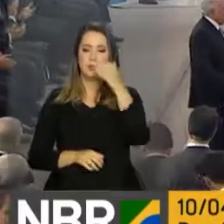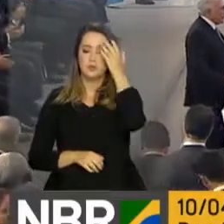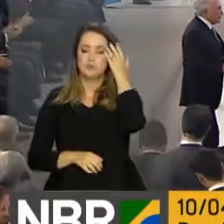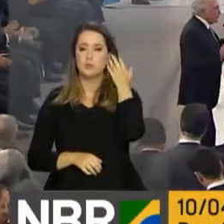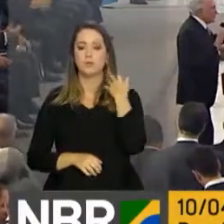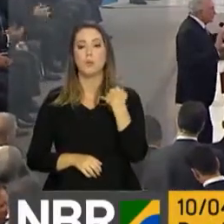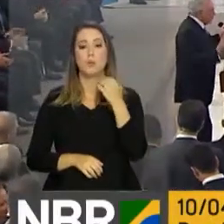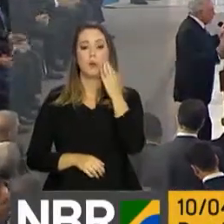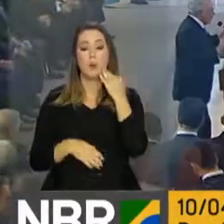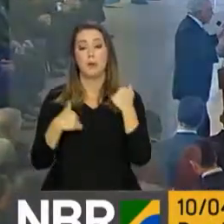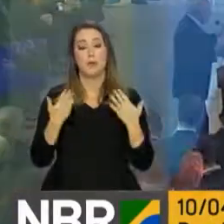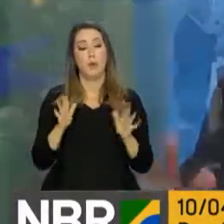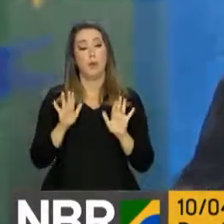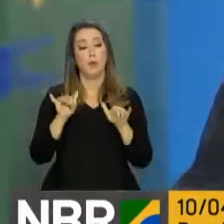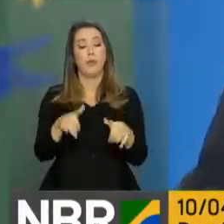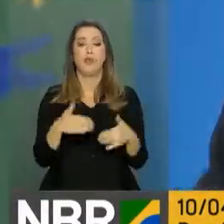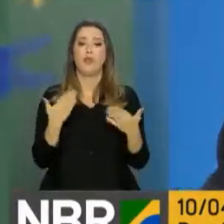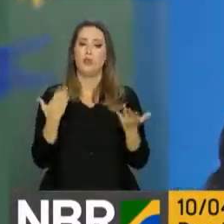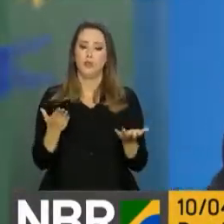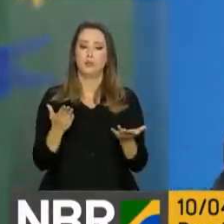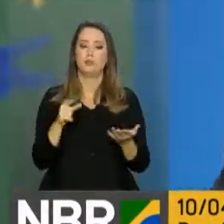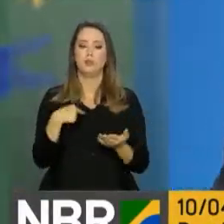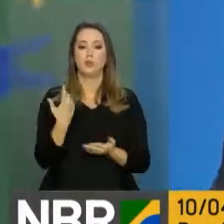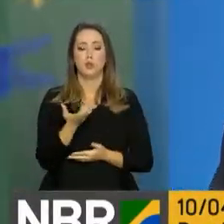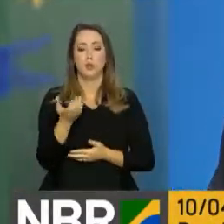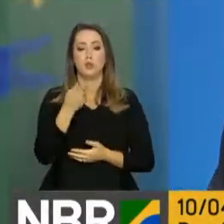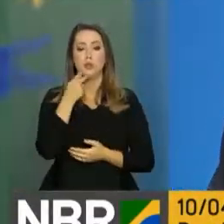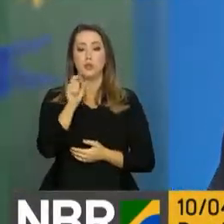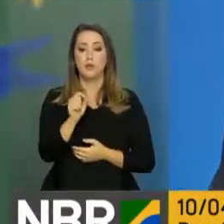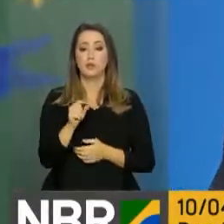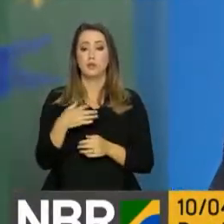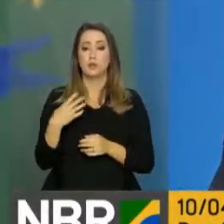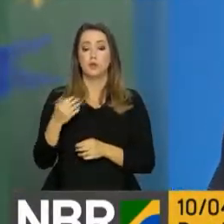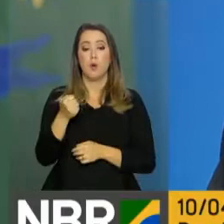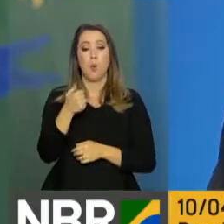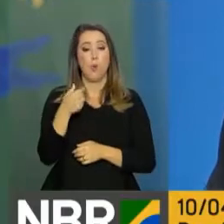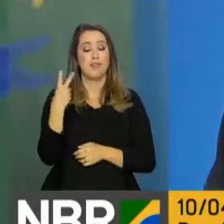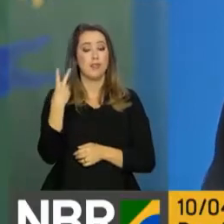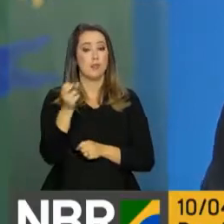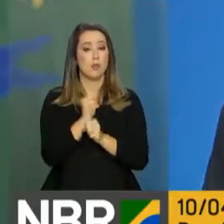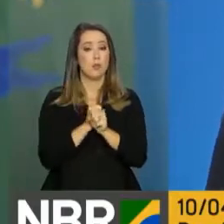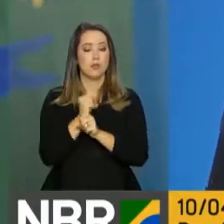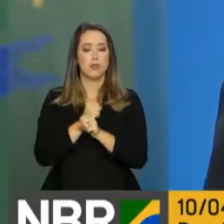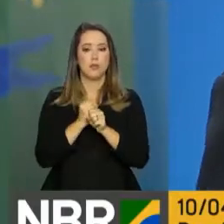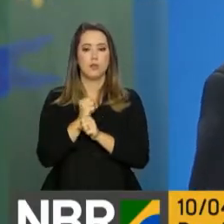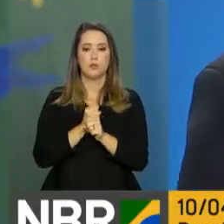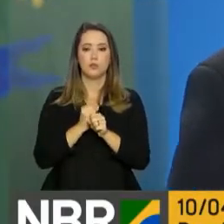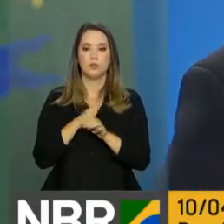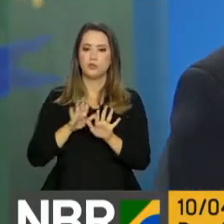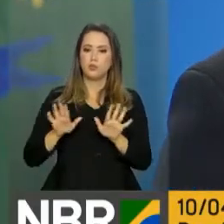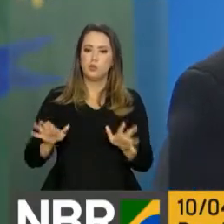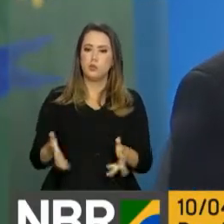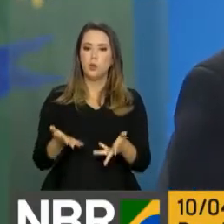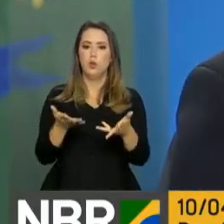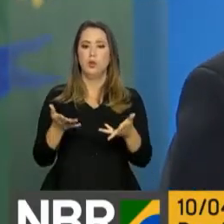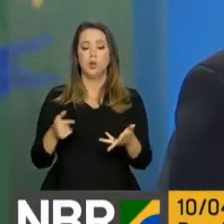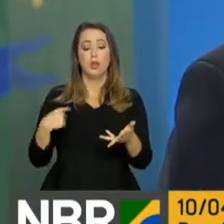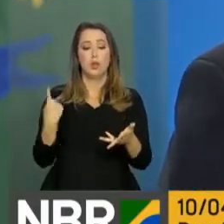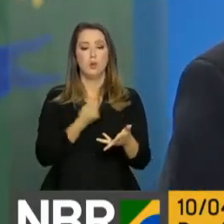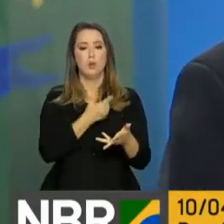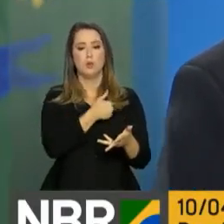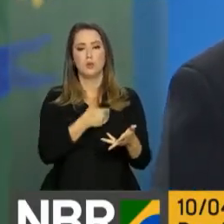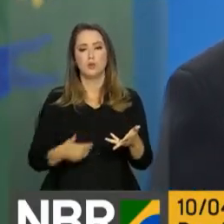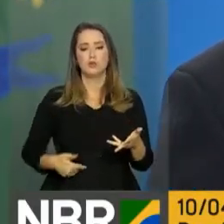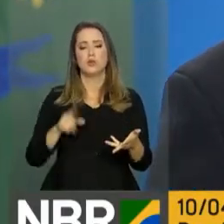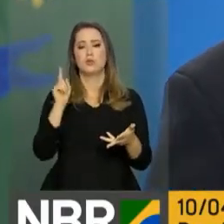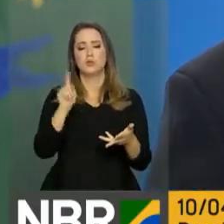Muito bem, meus amigos, só para concluir, eu quero dizer que nestes quase 2 anos, o combustível do nosso governo